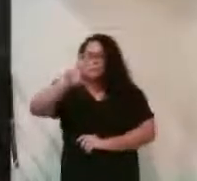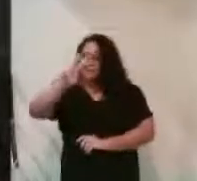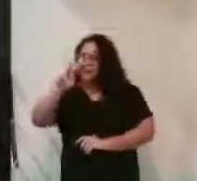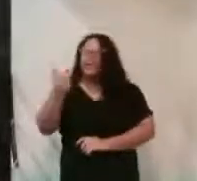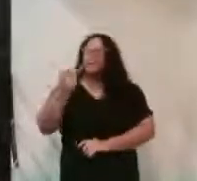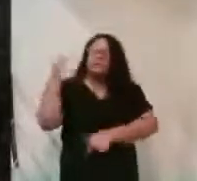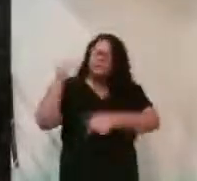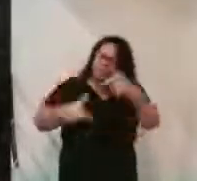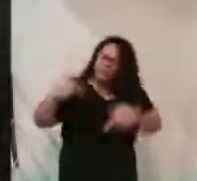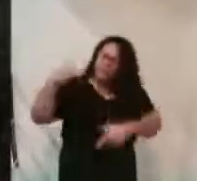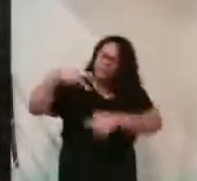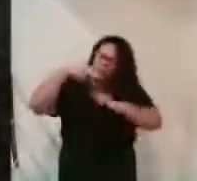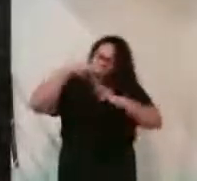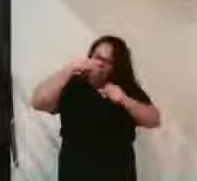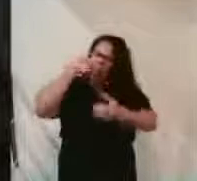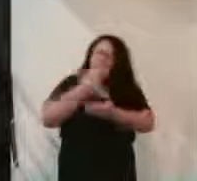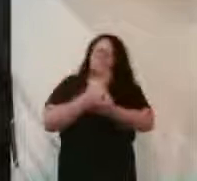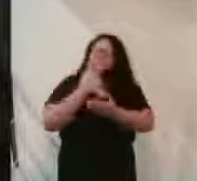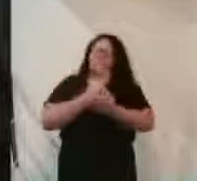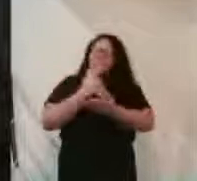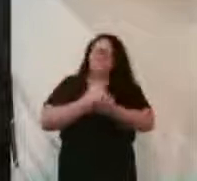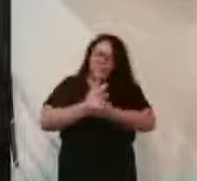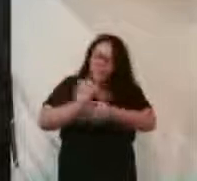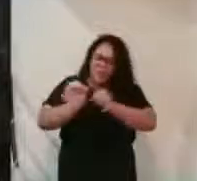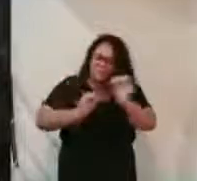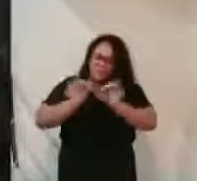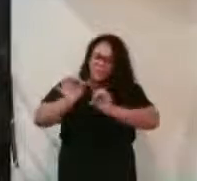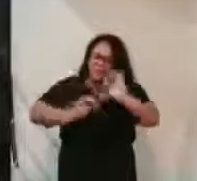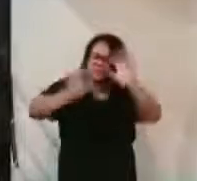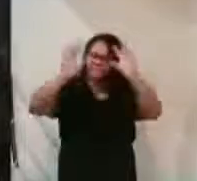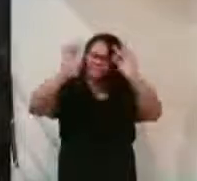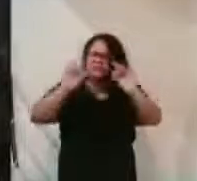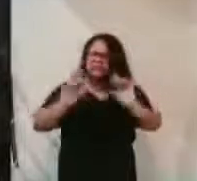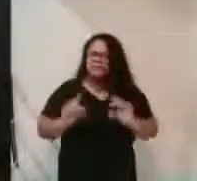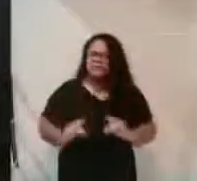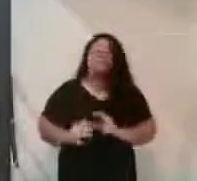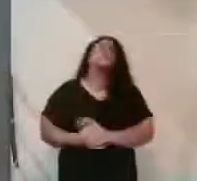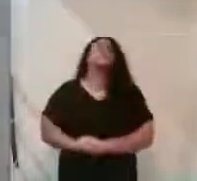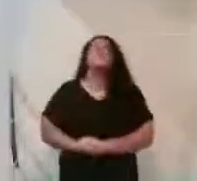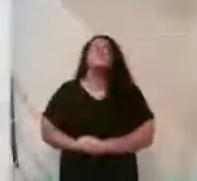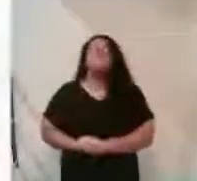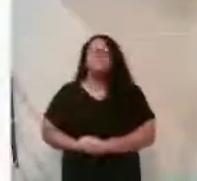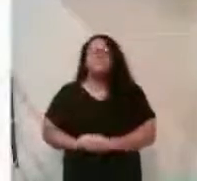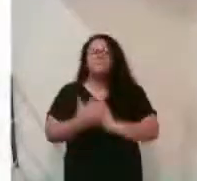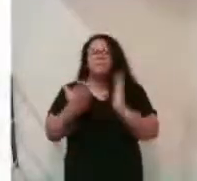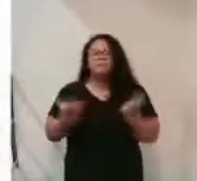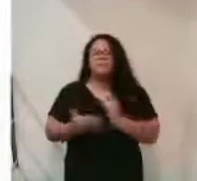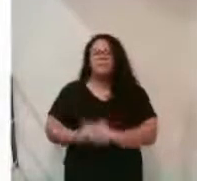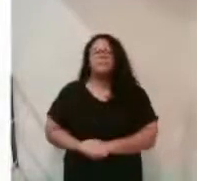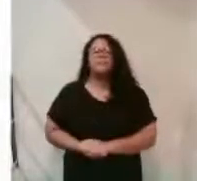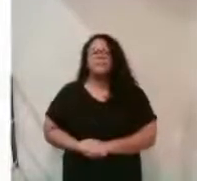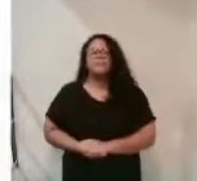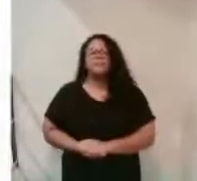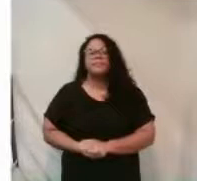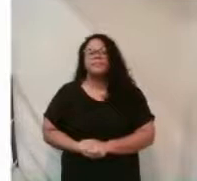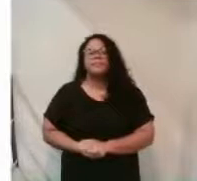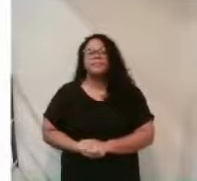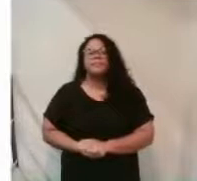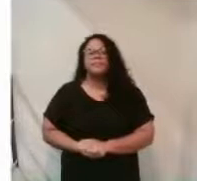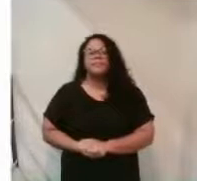jeito, tendo todo o cuidado. Aqui a situação, foi o próprio Tribunal de Contas que encaminhou esse